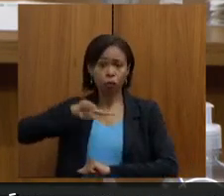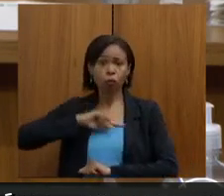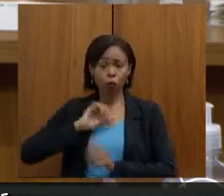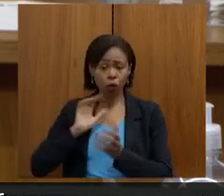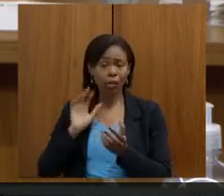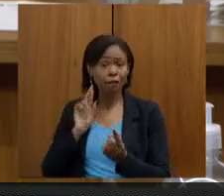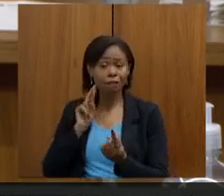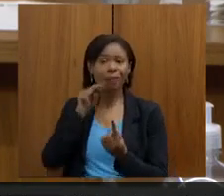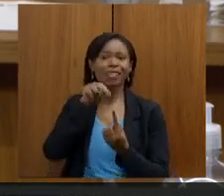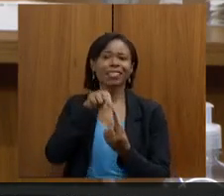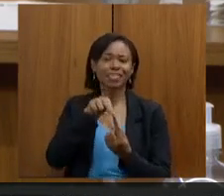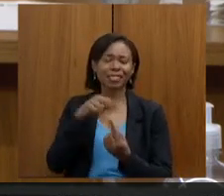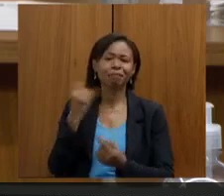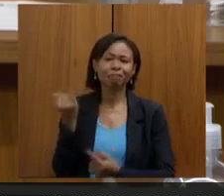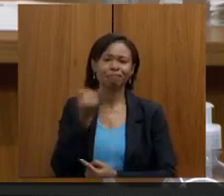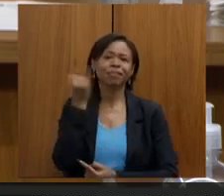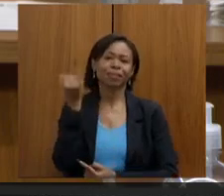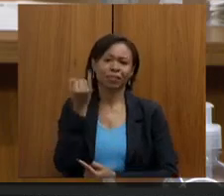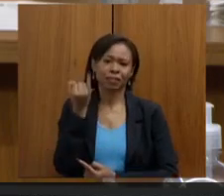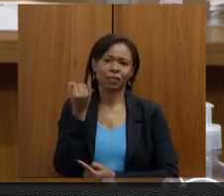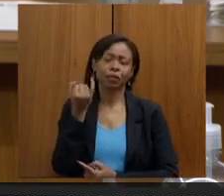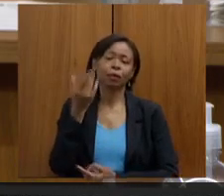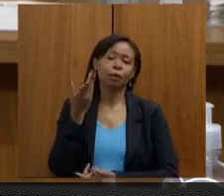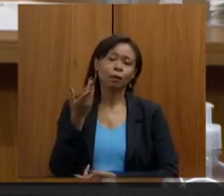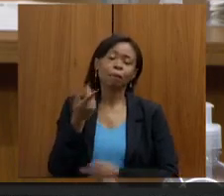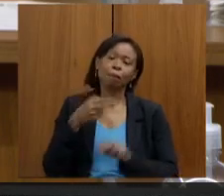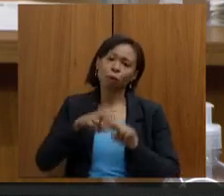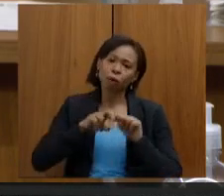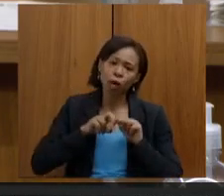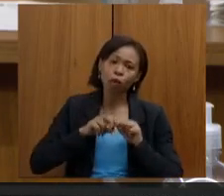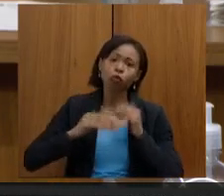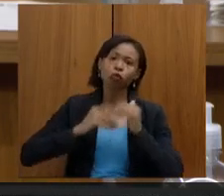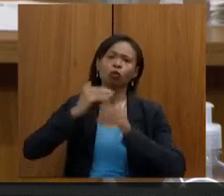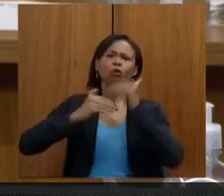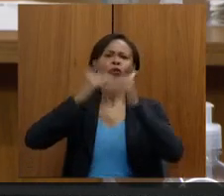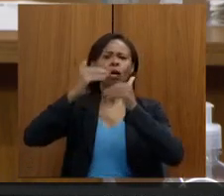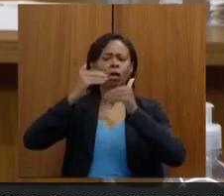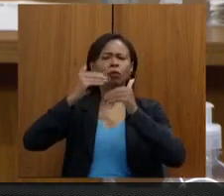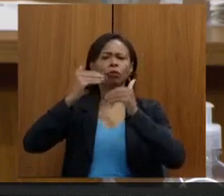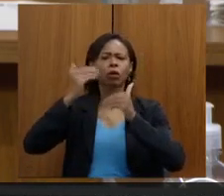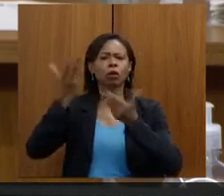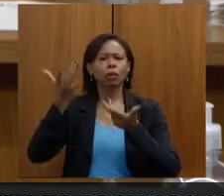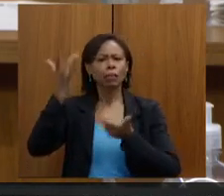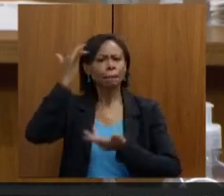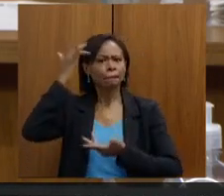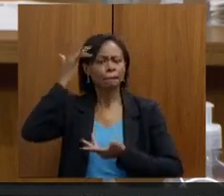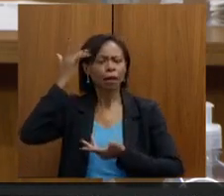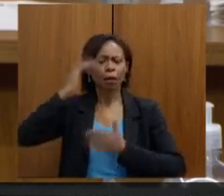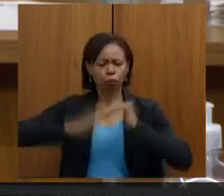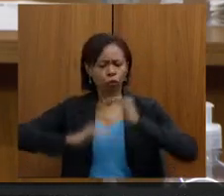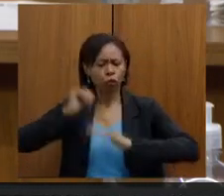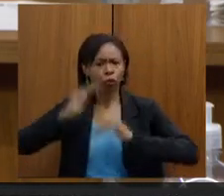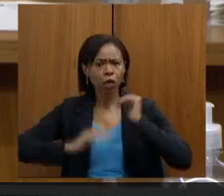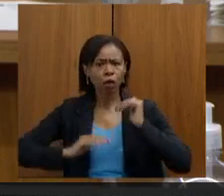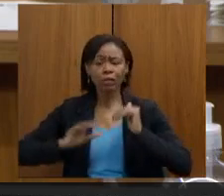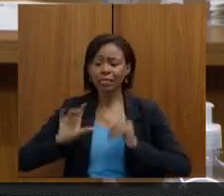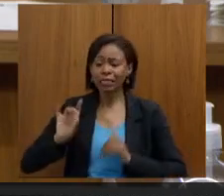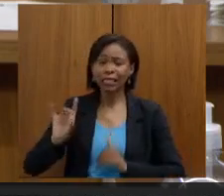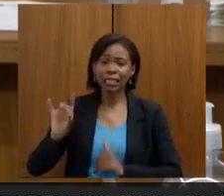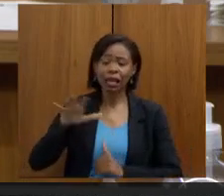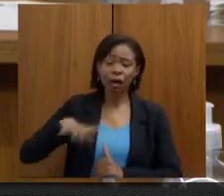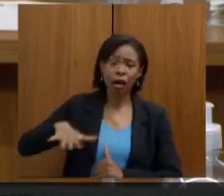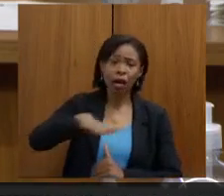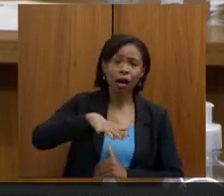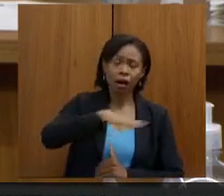exatamente por uma maturidade profissional e consciência institucional de todas as forças